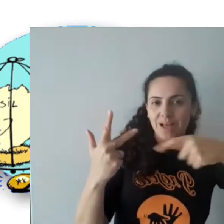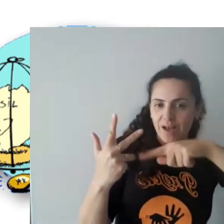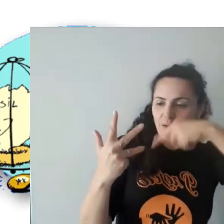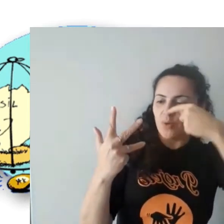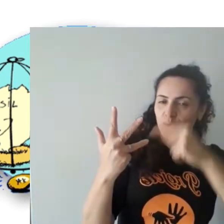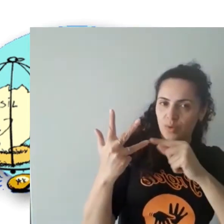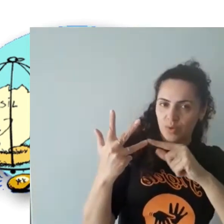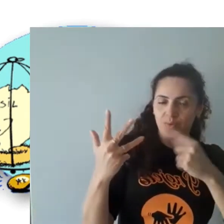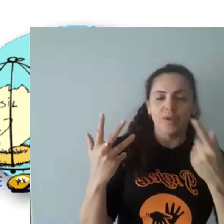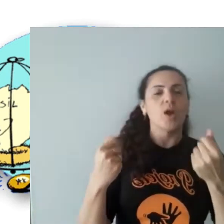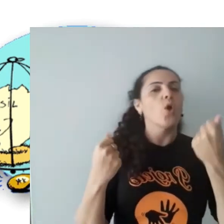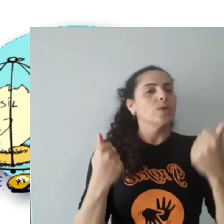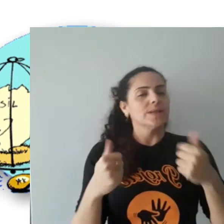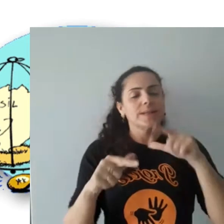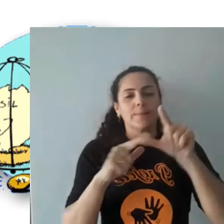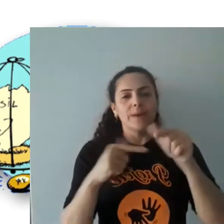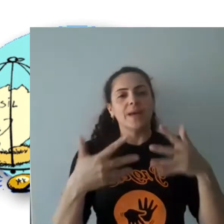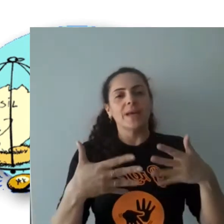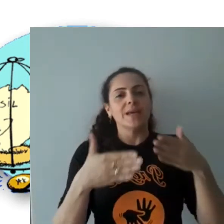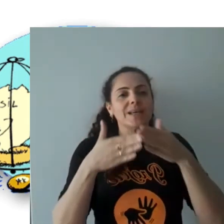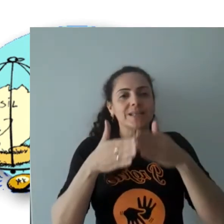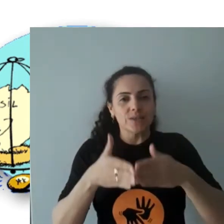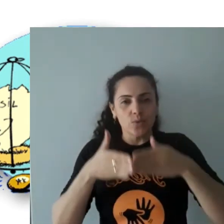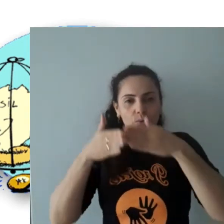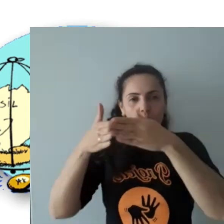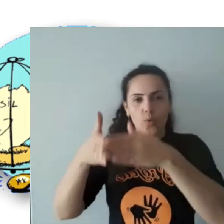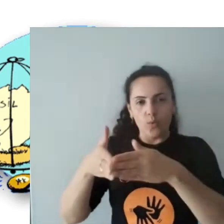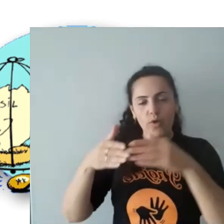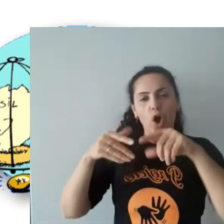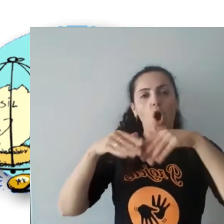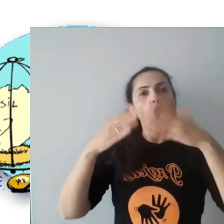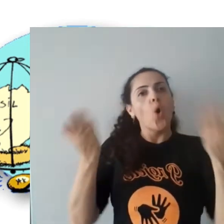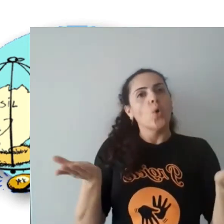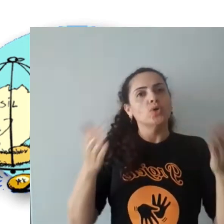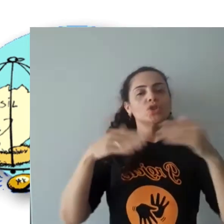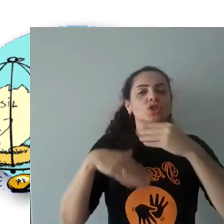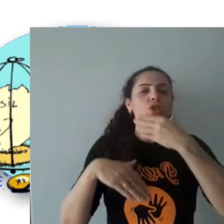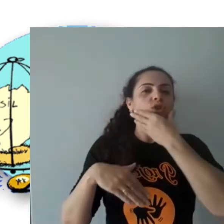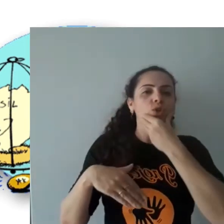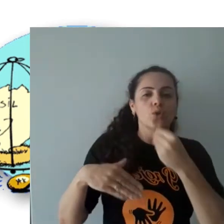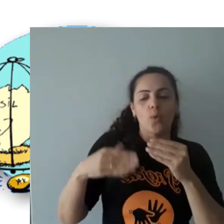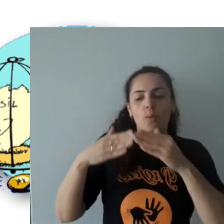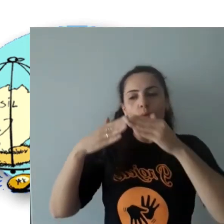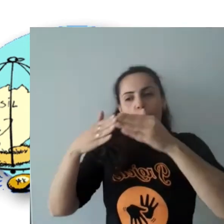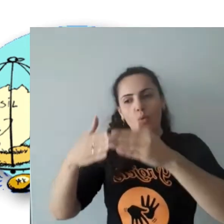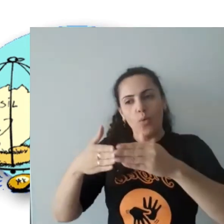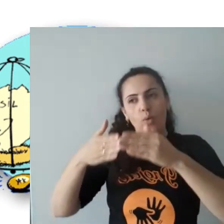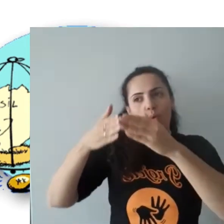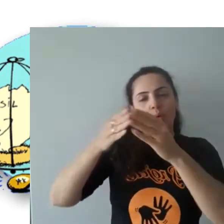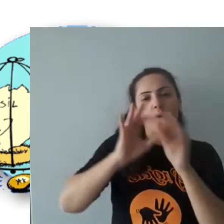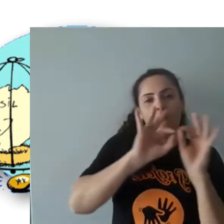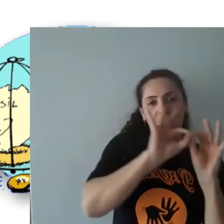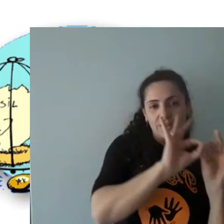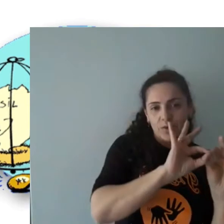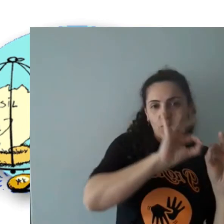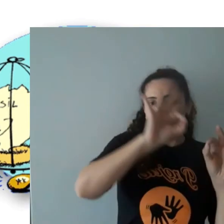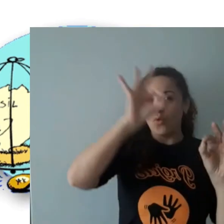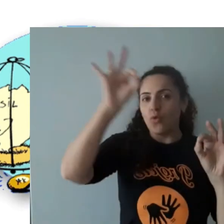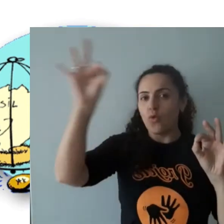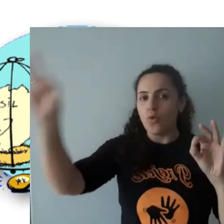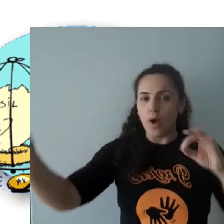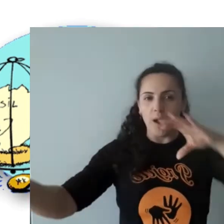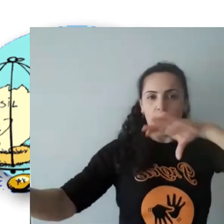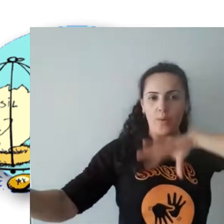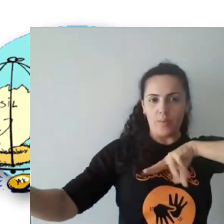pelas grandes navegações que a gente tem aí o contato, né, de Portugal com o Brasil, em busca do quê? De matéria-prima e